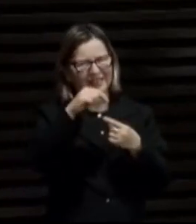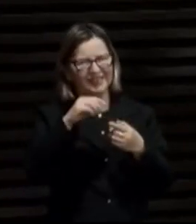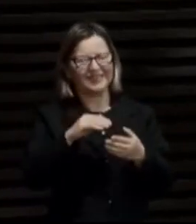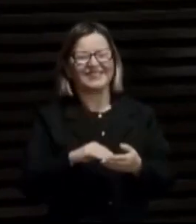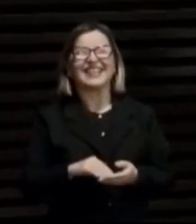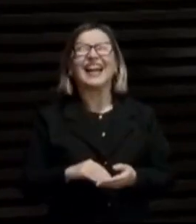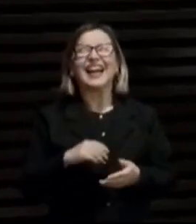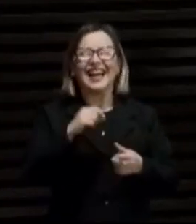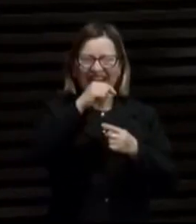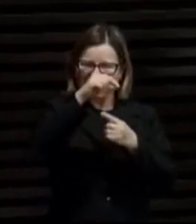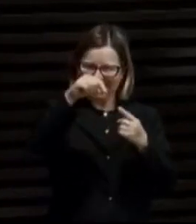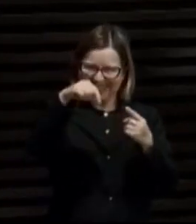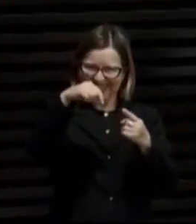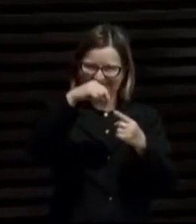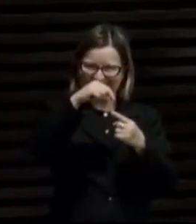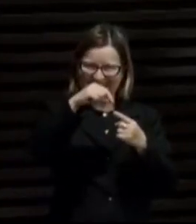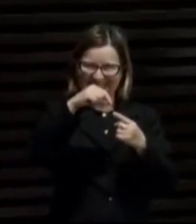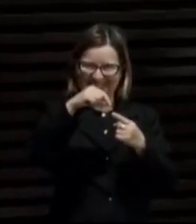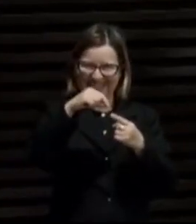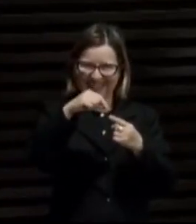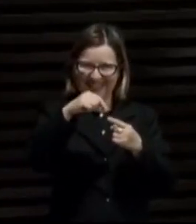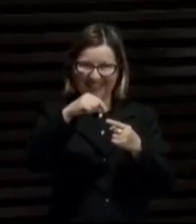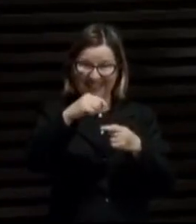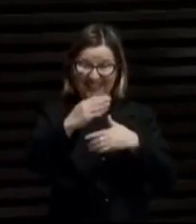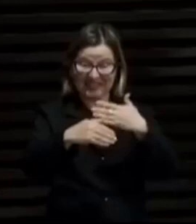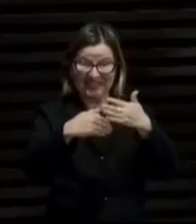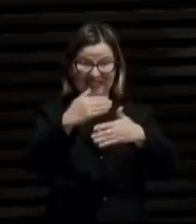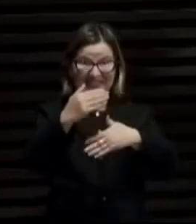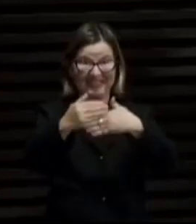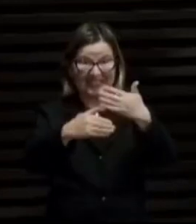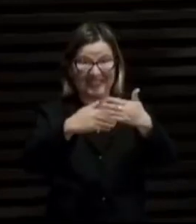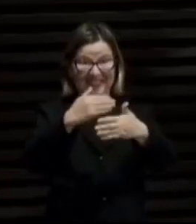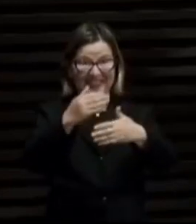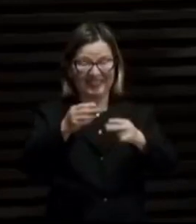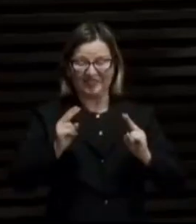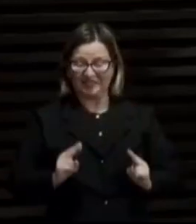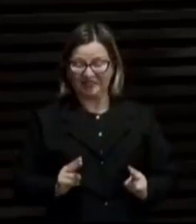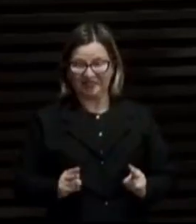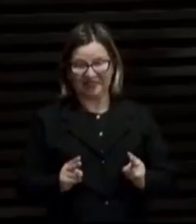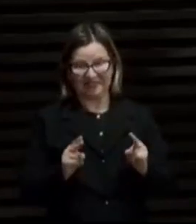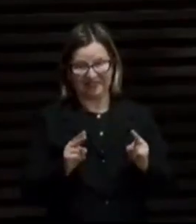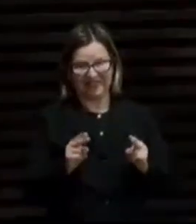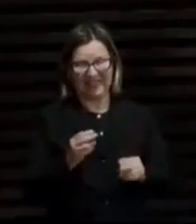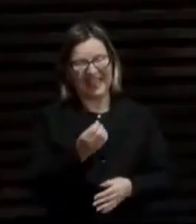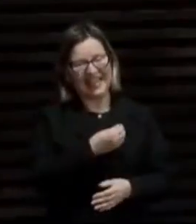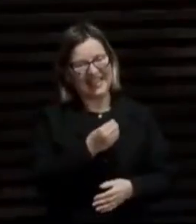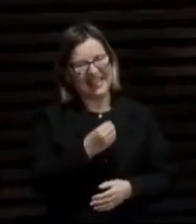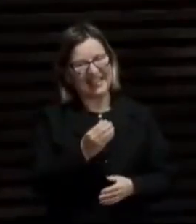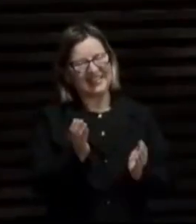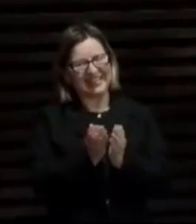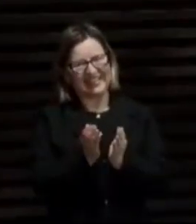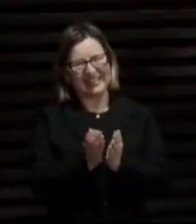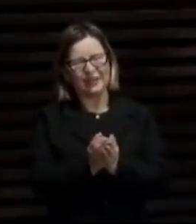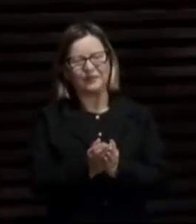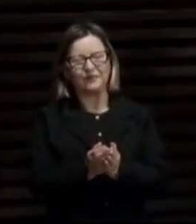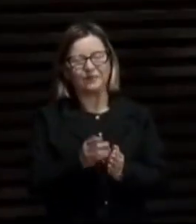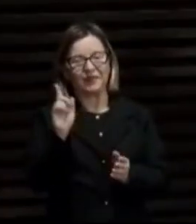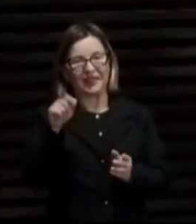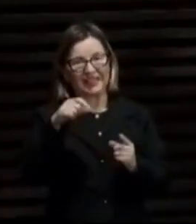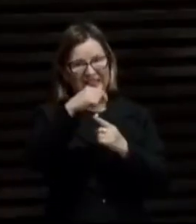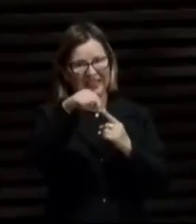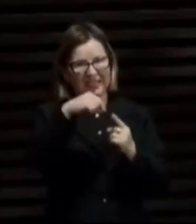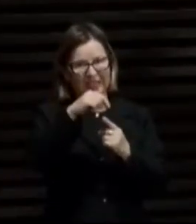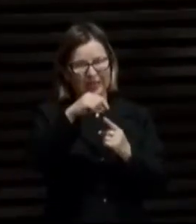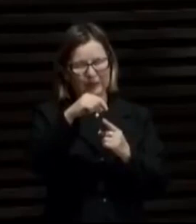A santidade é progressiva e contínua na vida do cristão. Ser santo